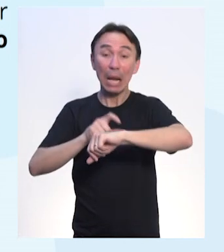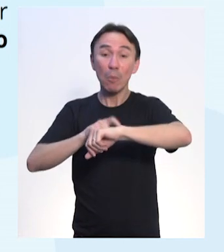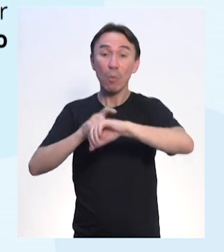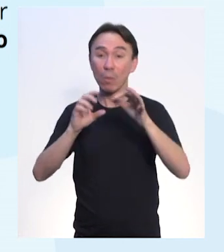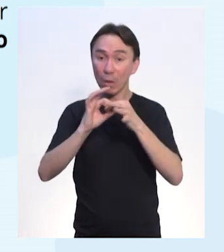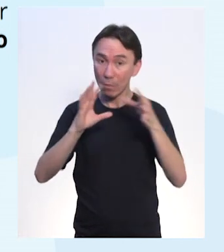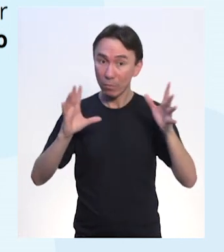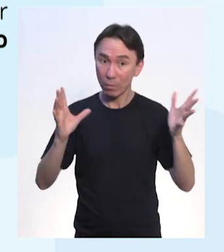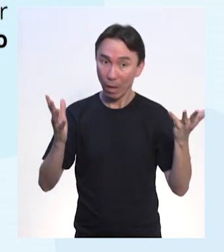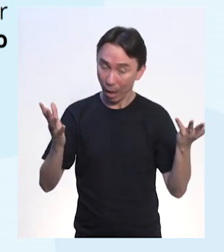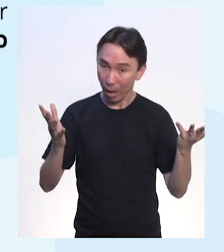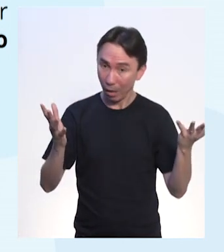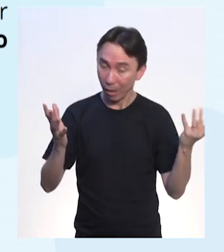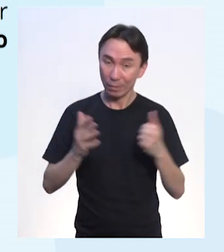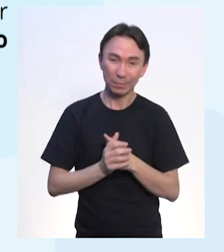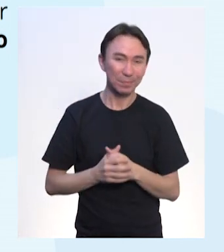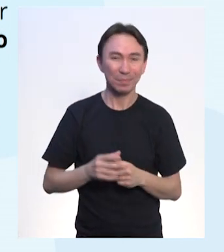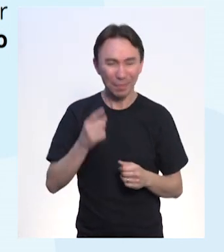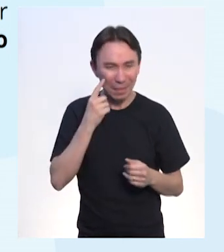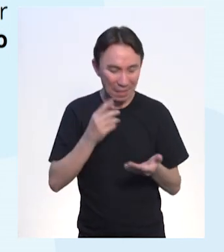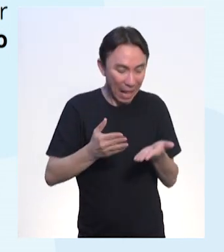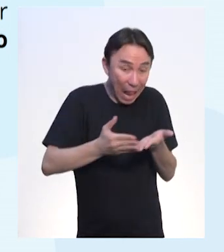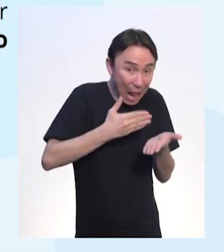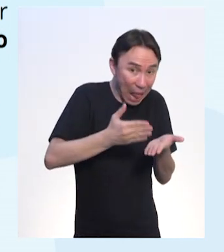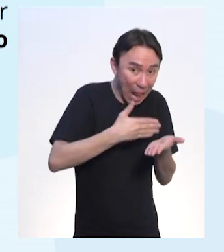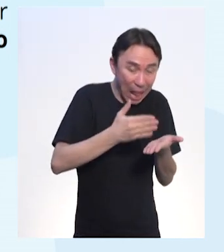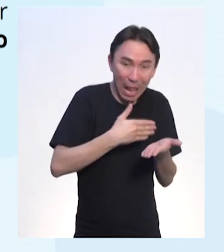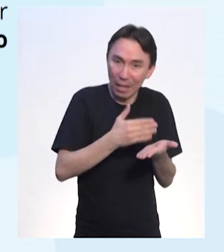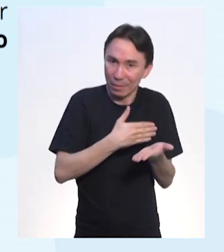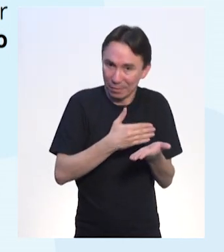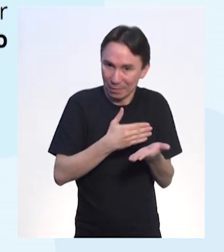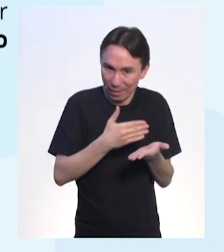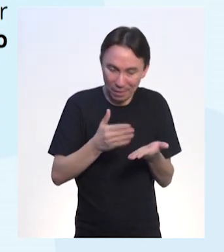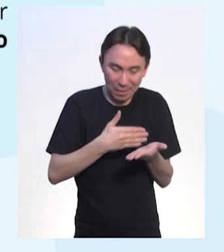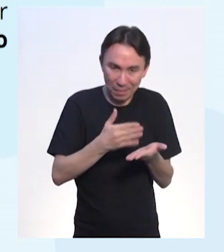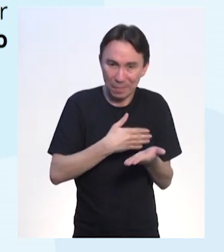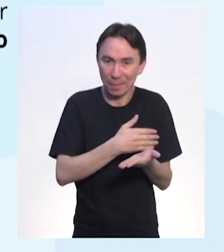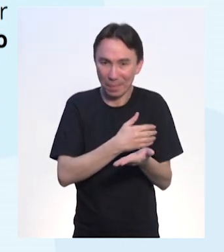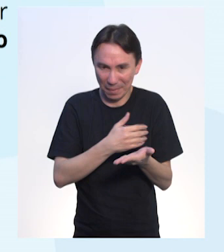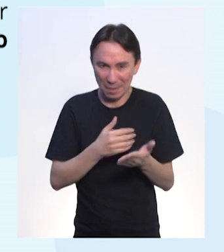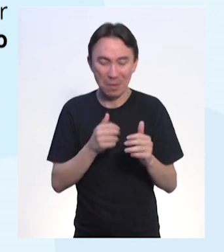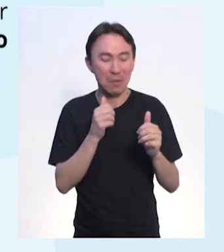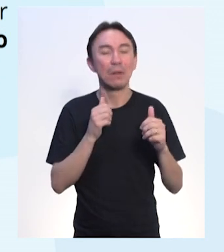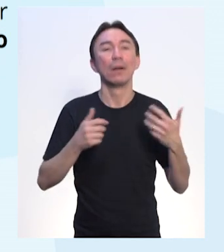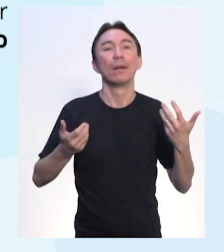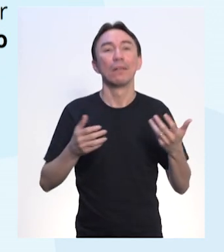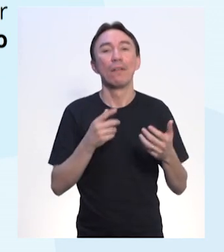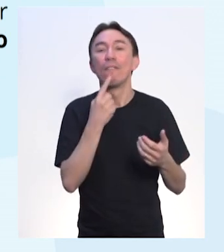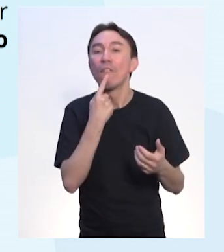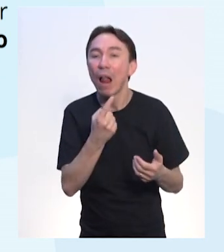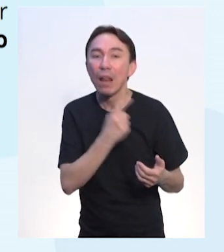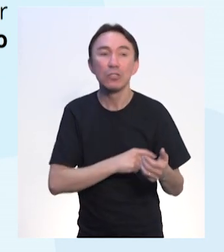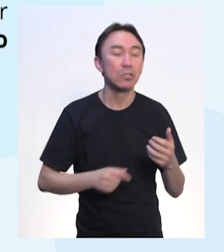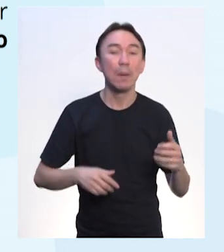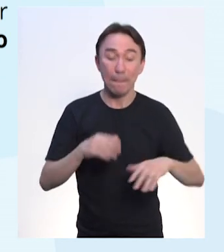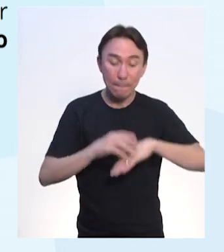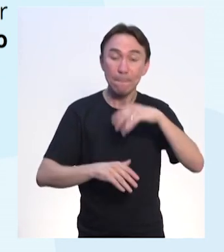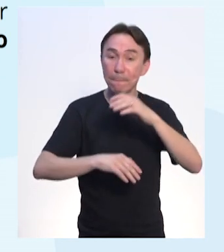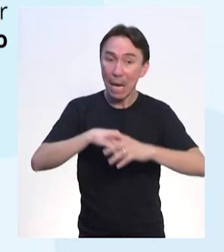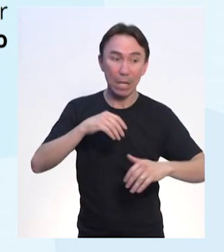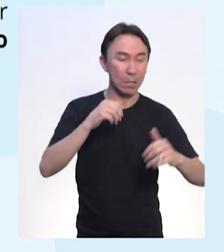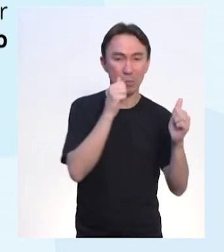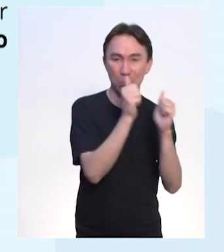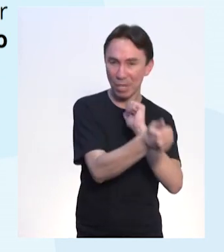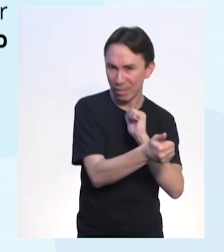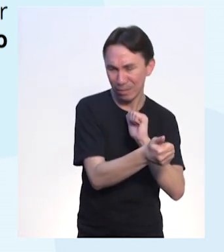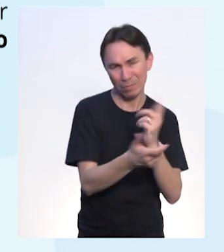falando, né, da questão da prática esportiva, mas lembrando, a gente tem as atividades físicas, a prática esportiva e as atividades de